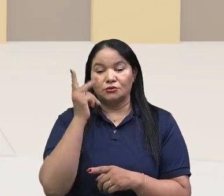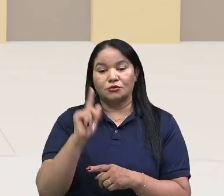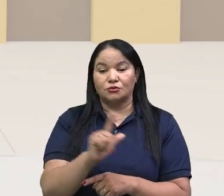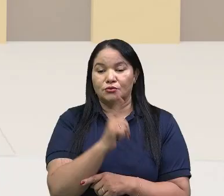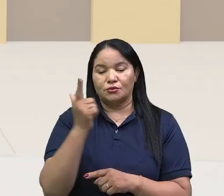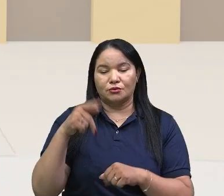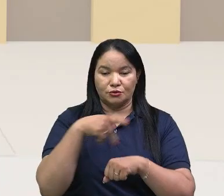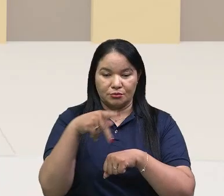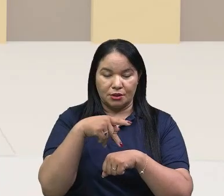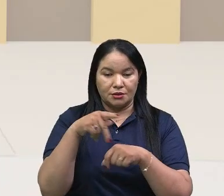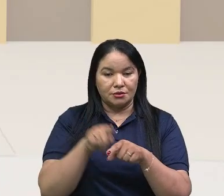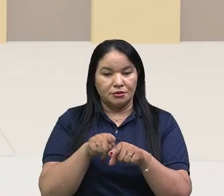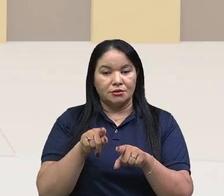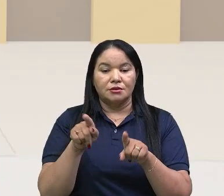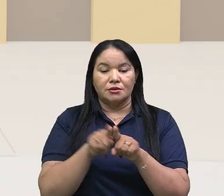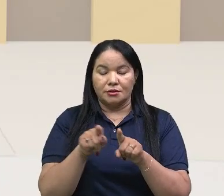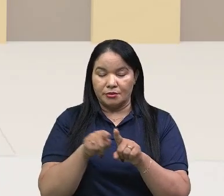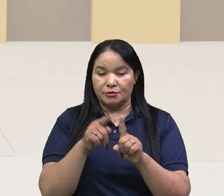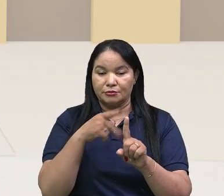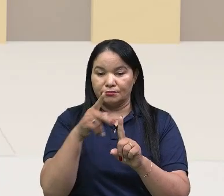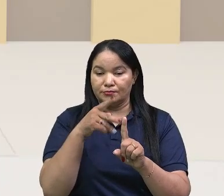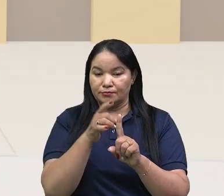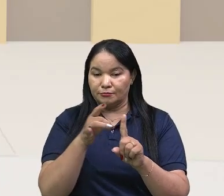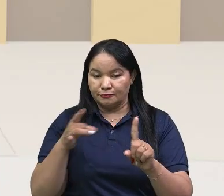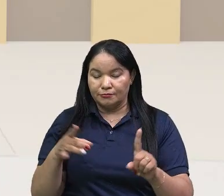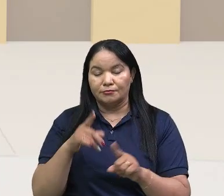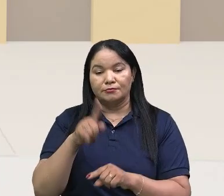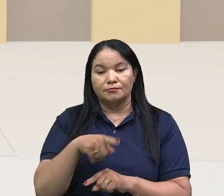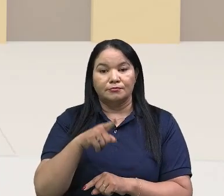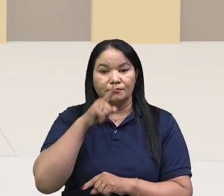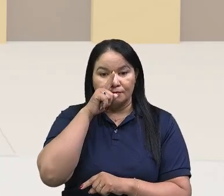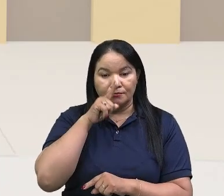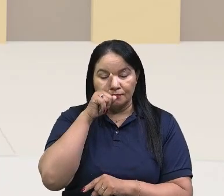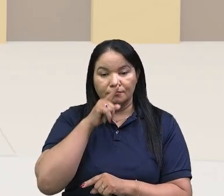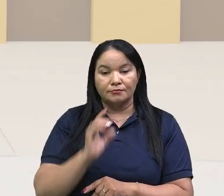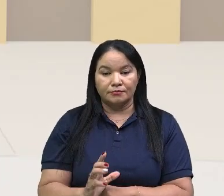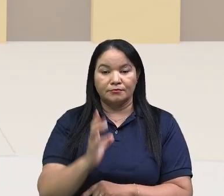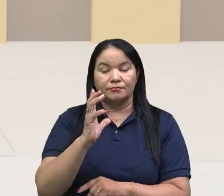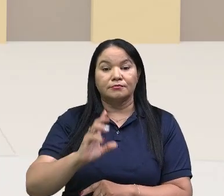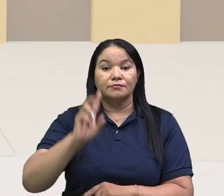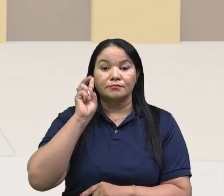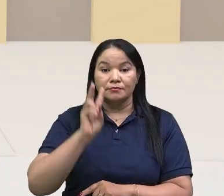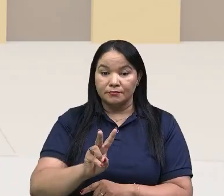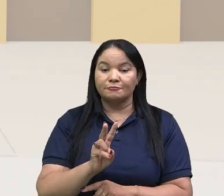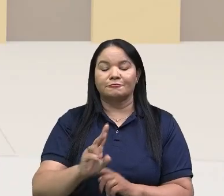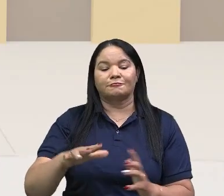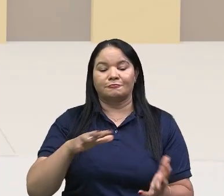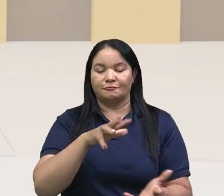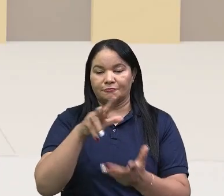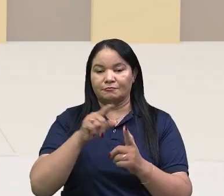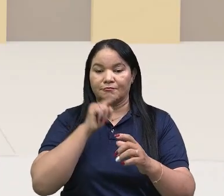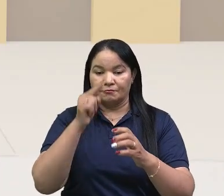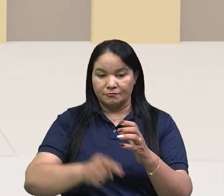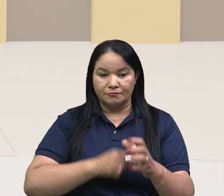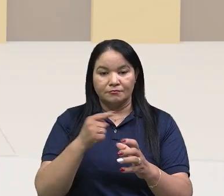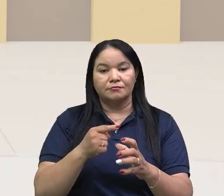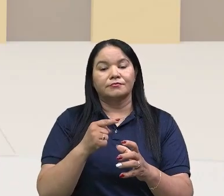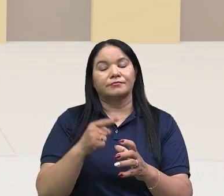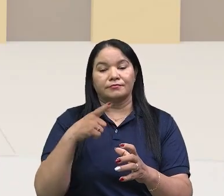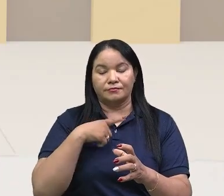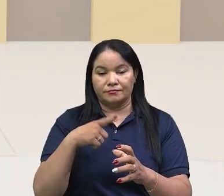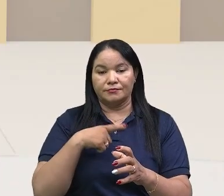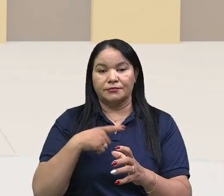grupos migrantes. Então, isso aí também é um perigo que acontece, e a gente vê isso no mundo todo, e infelizmente isso está cada vez